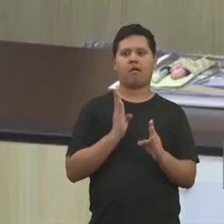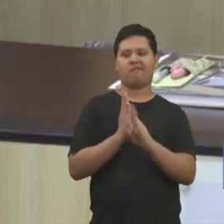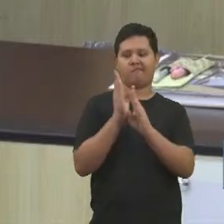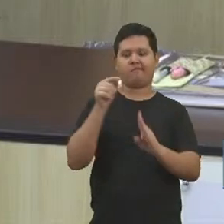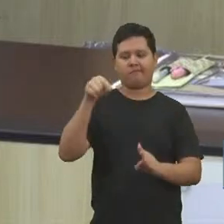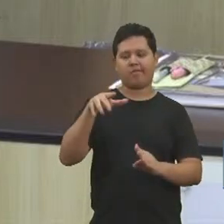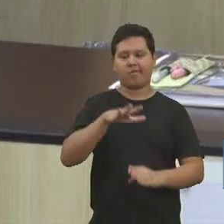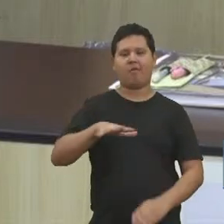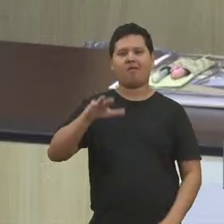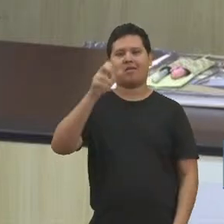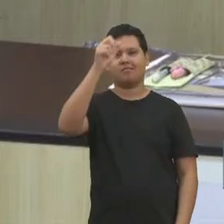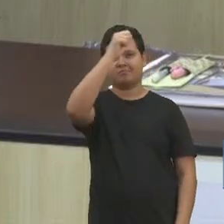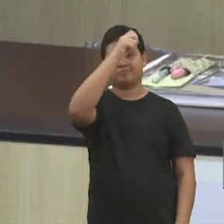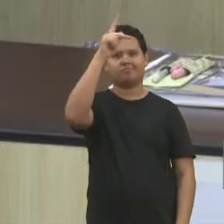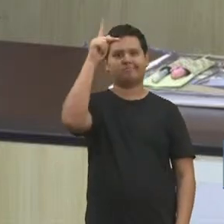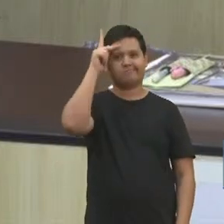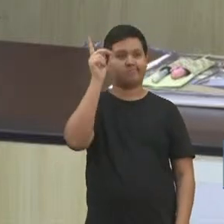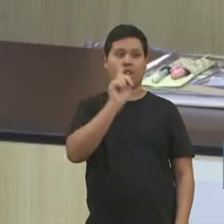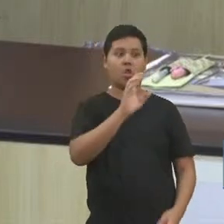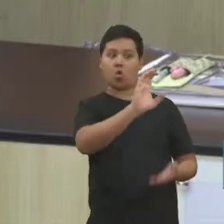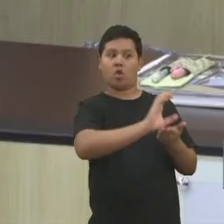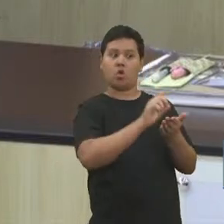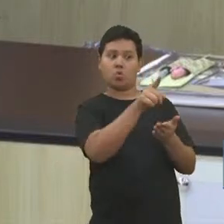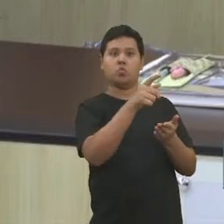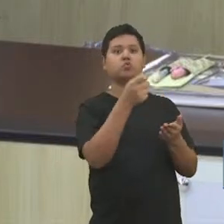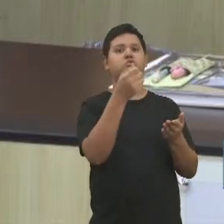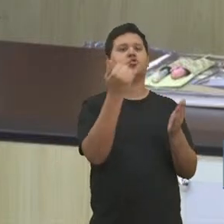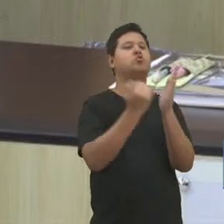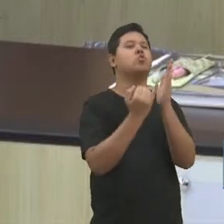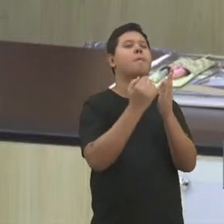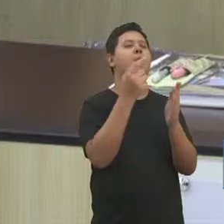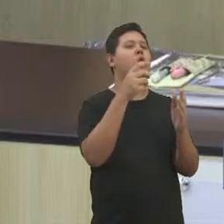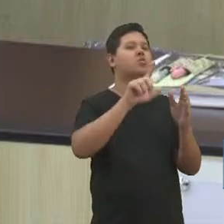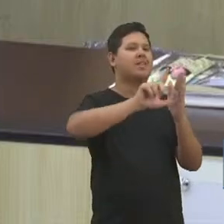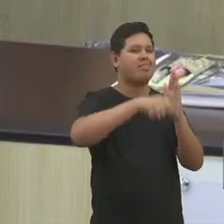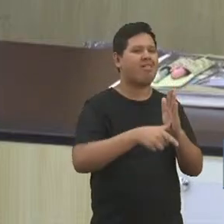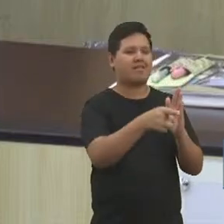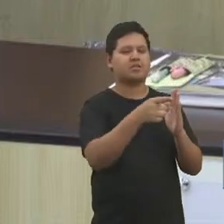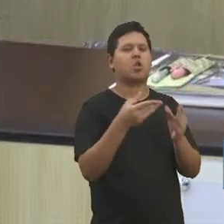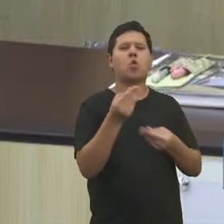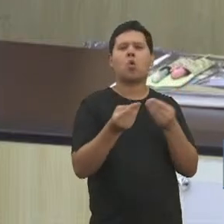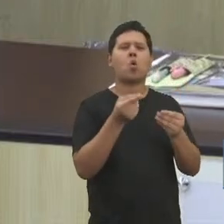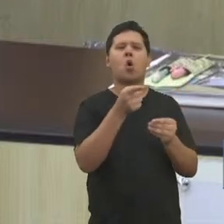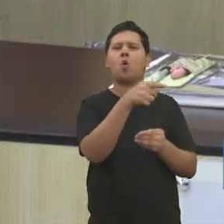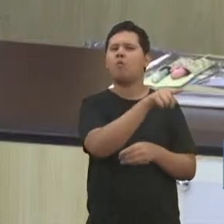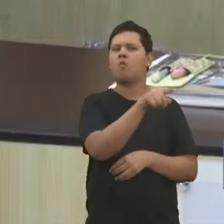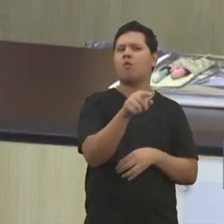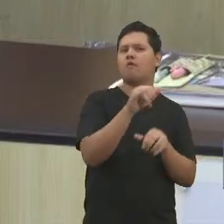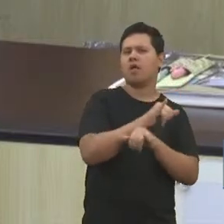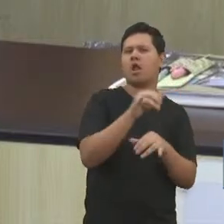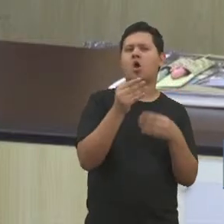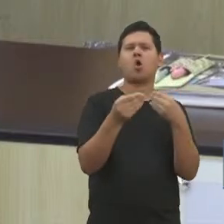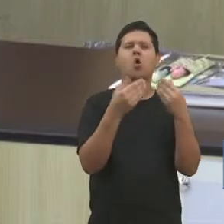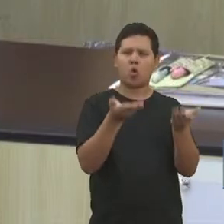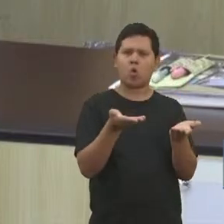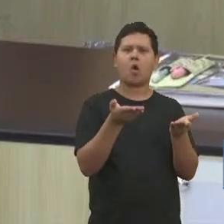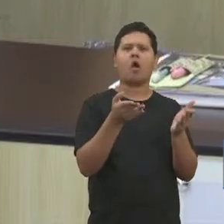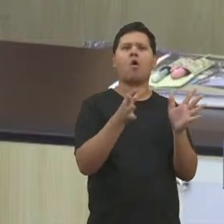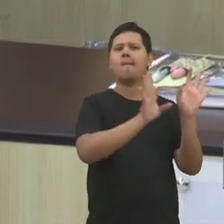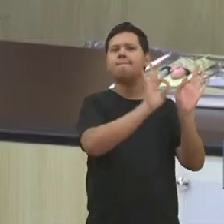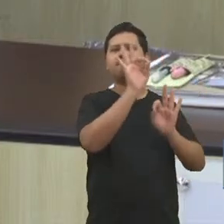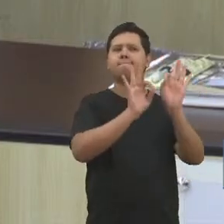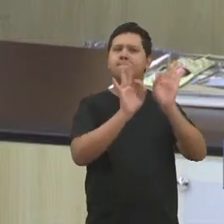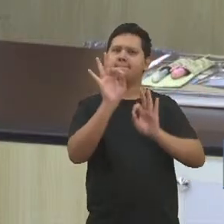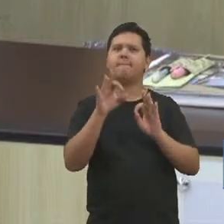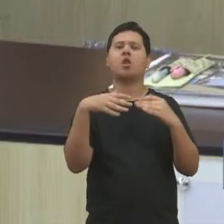também, esses tributos que não entram acabam afetando. Qual foi o diálogo com esses servidores e qual caminho deve